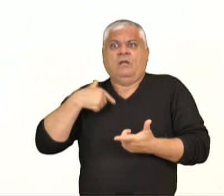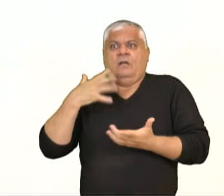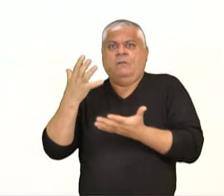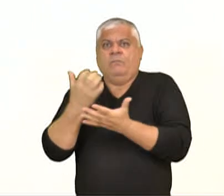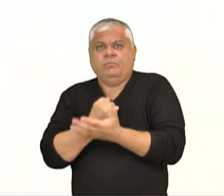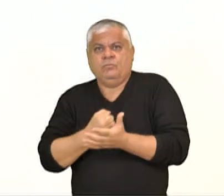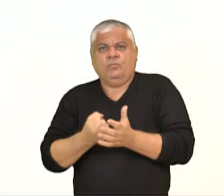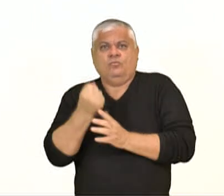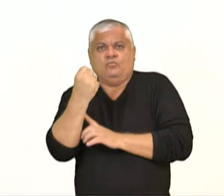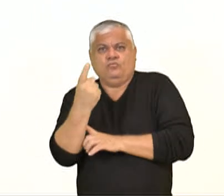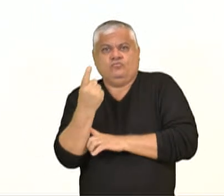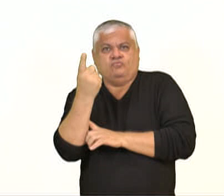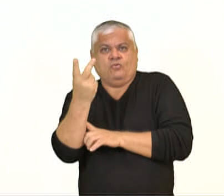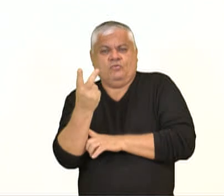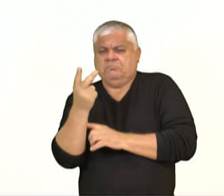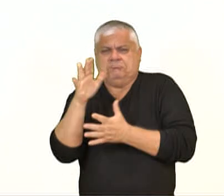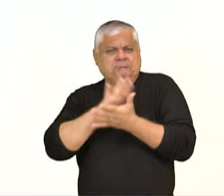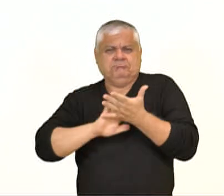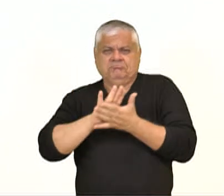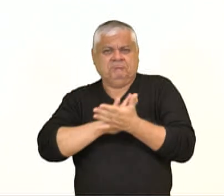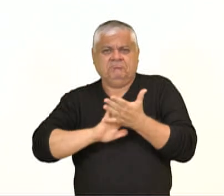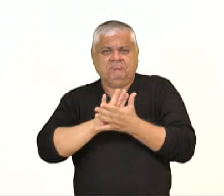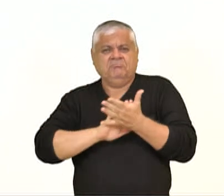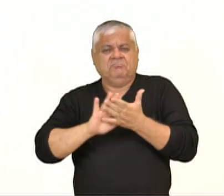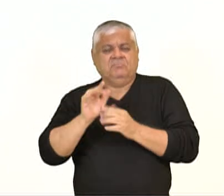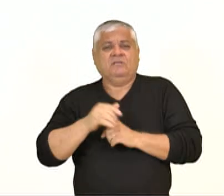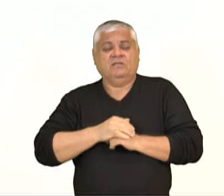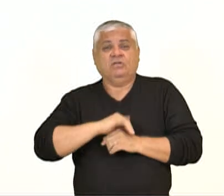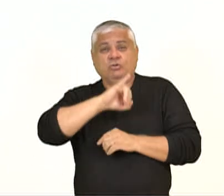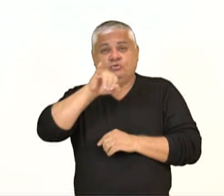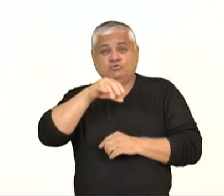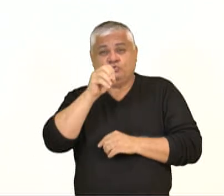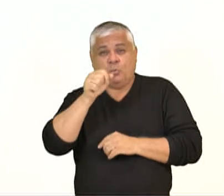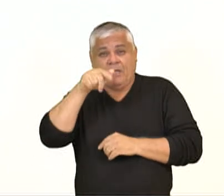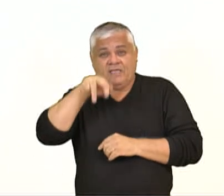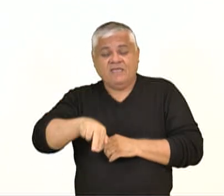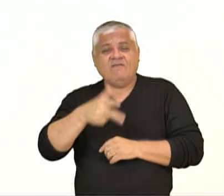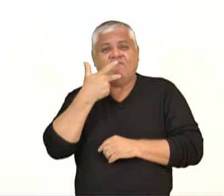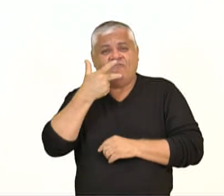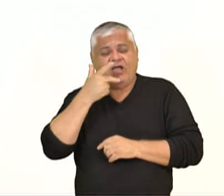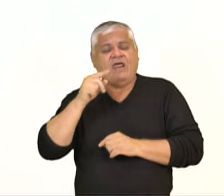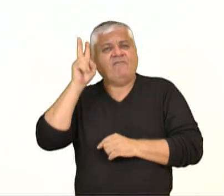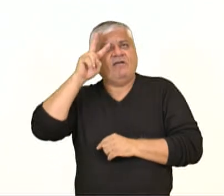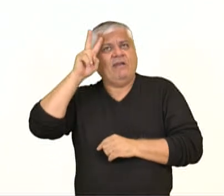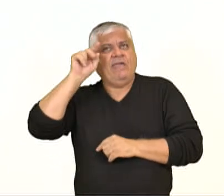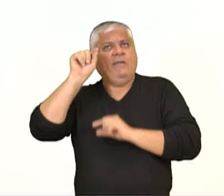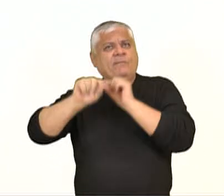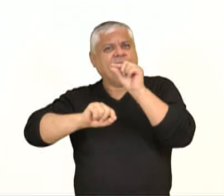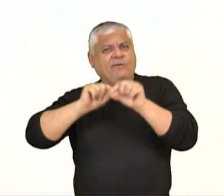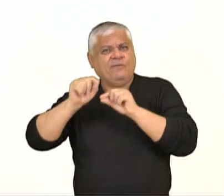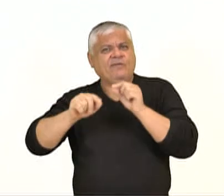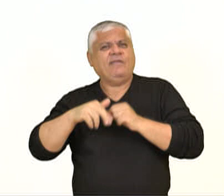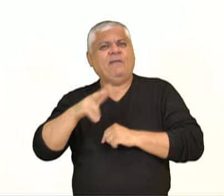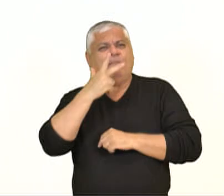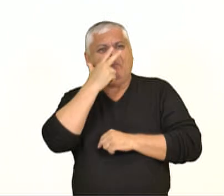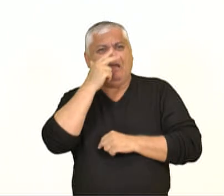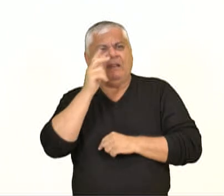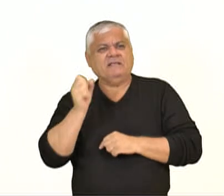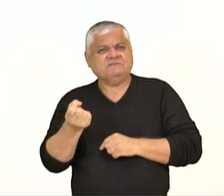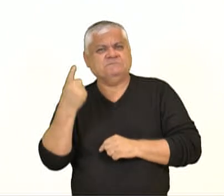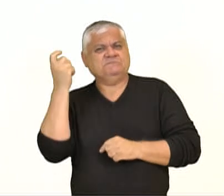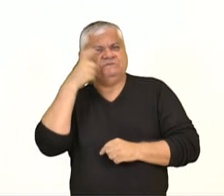não dois. Disse-se e dizia isso Jó Joaquim. Reportava a lenda em embustes, falsas lérias